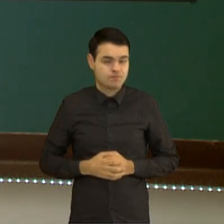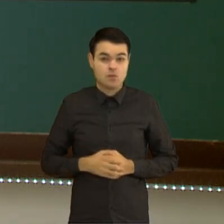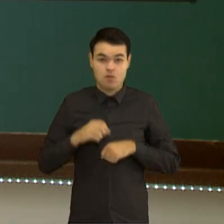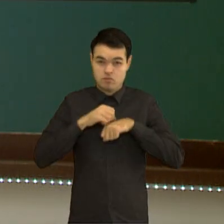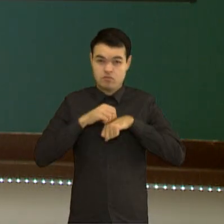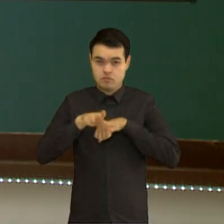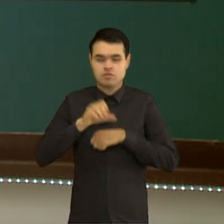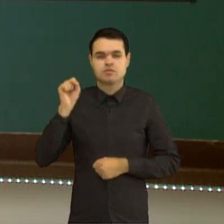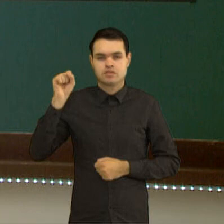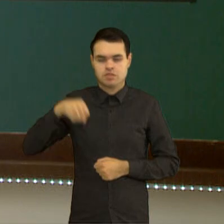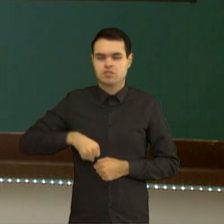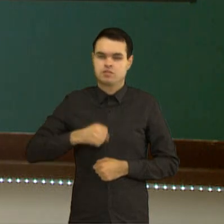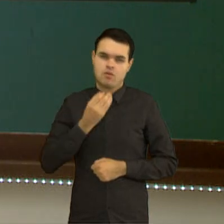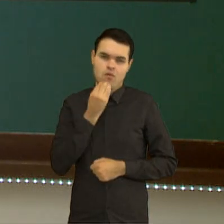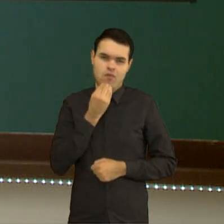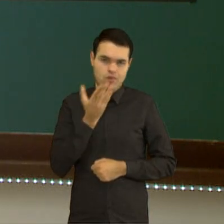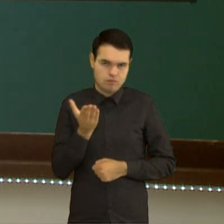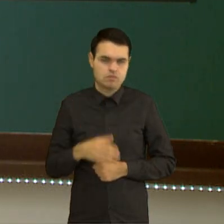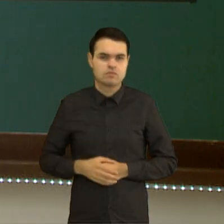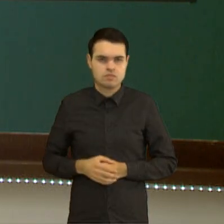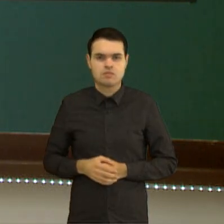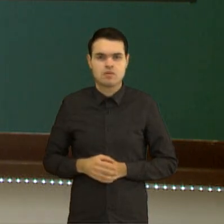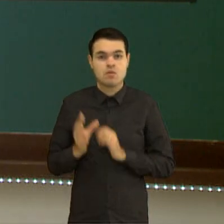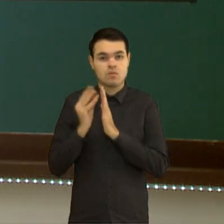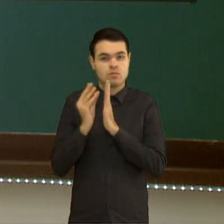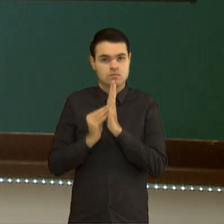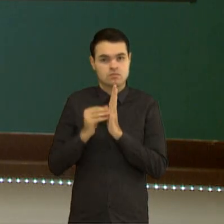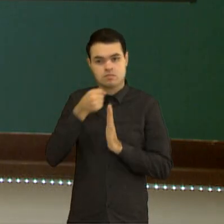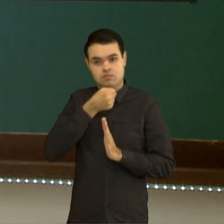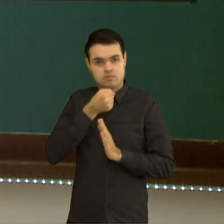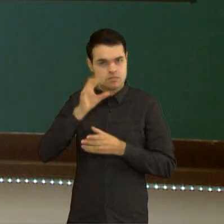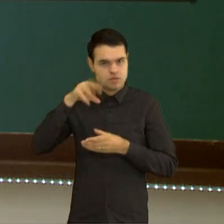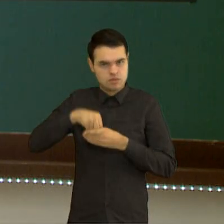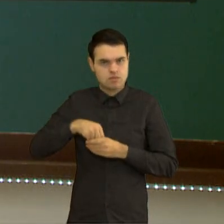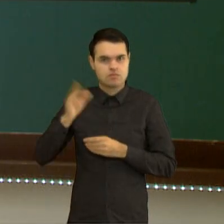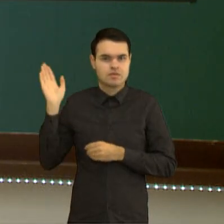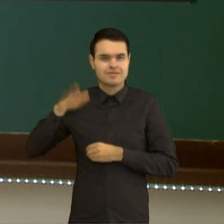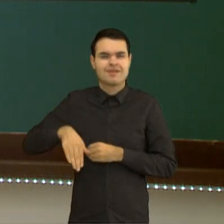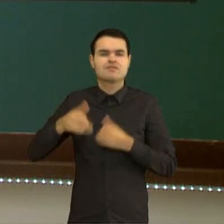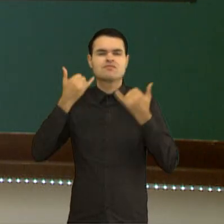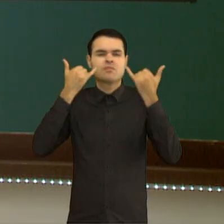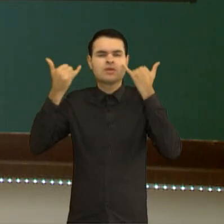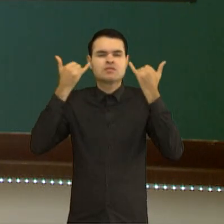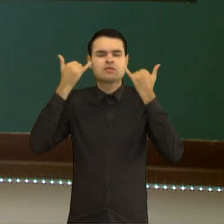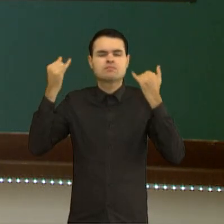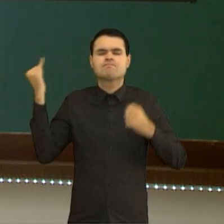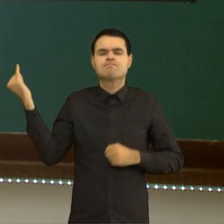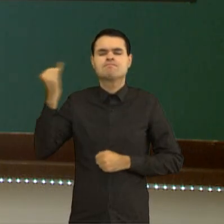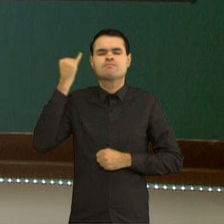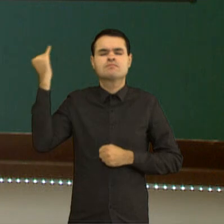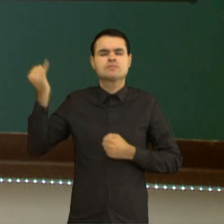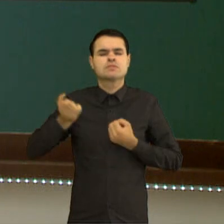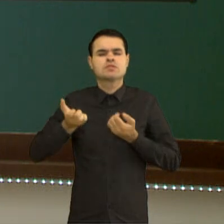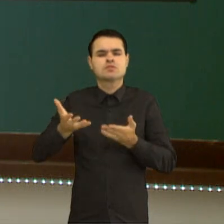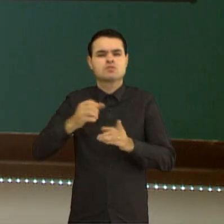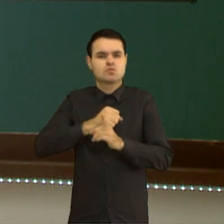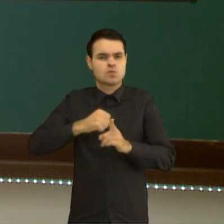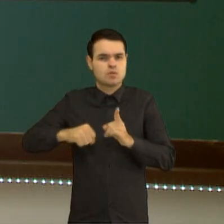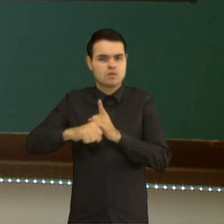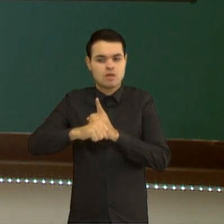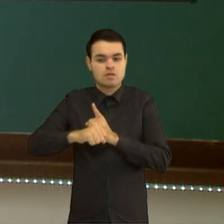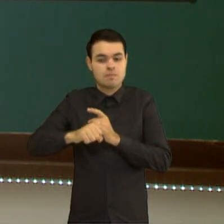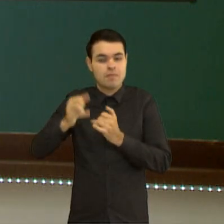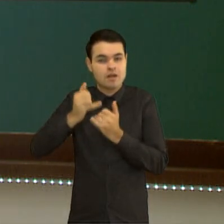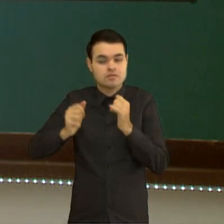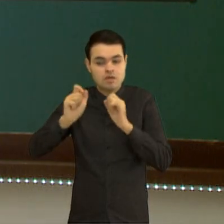sugestão. Sim, claro, né? O conteúdo da reportagem traz informações importantes para a sociedade, como um alerta